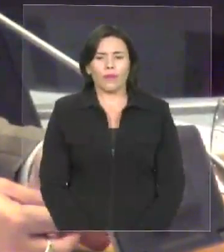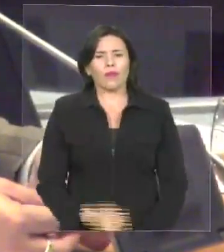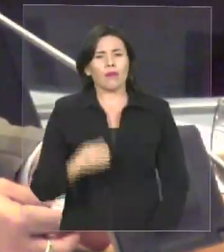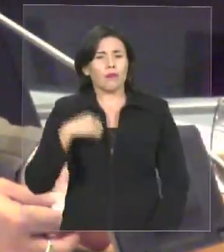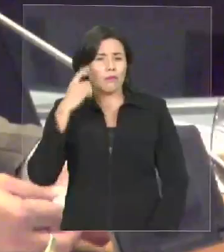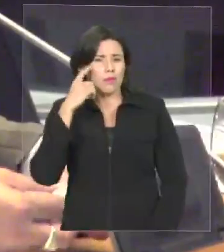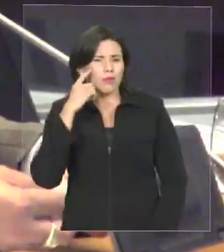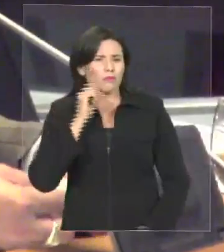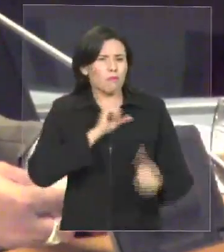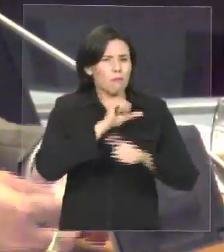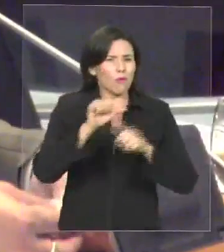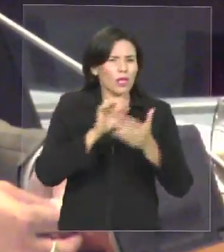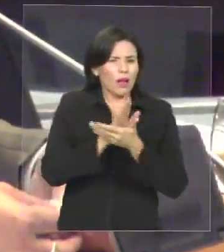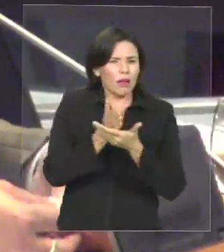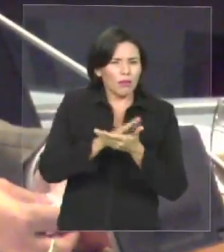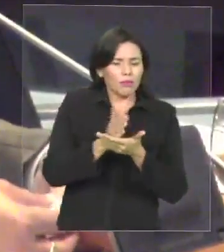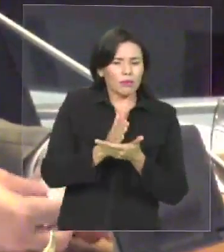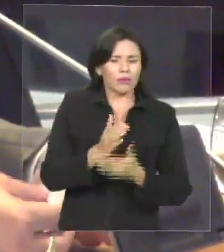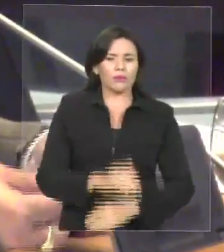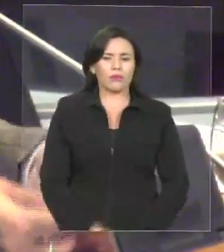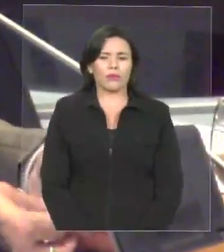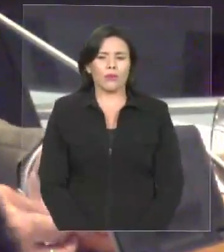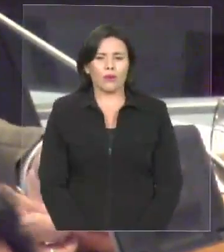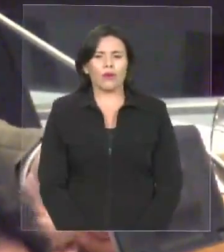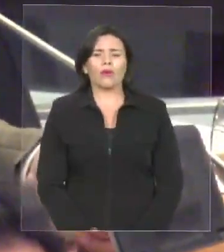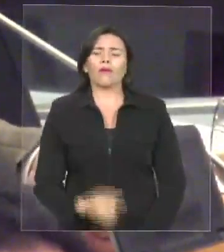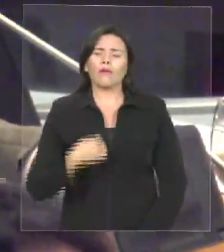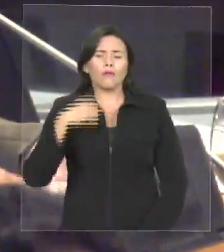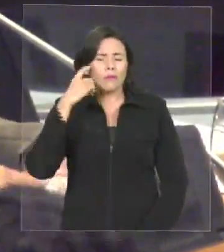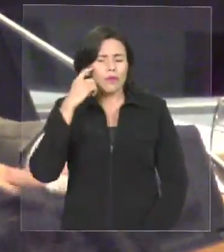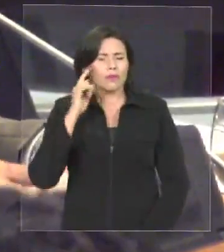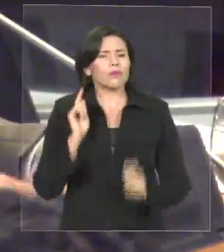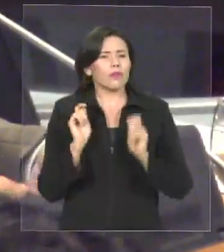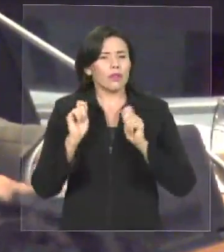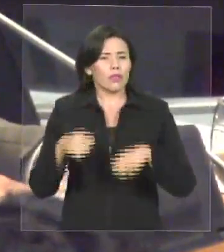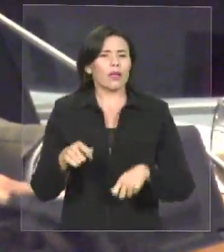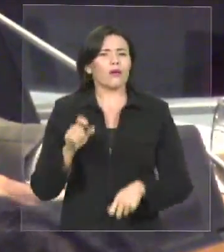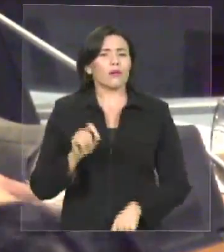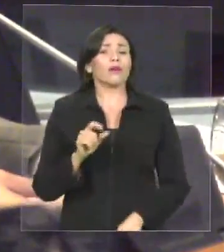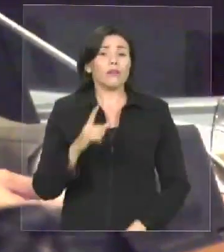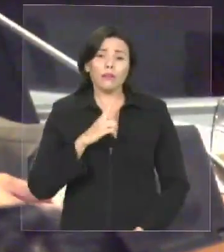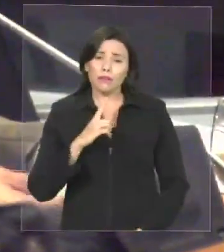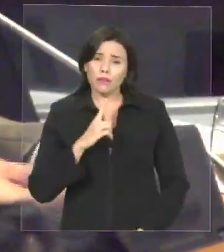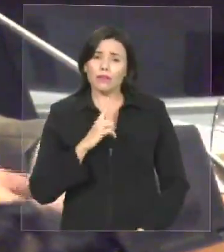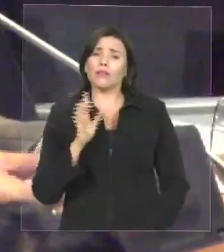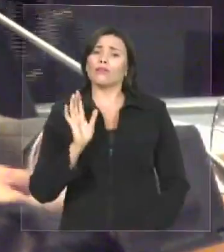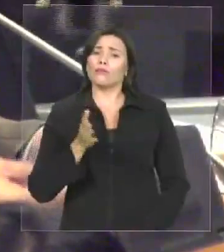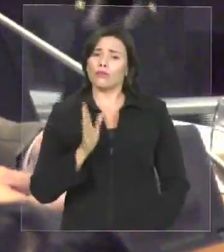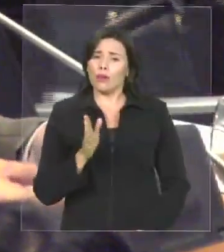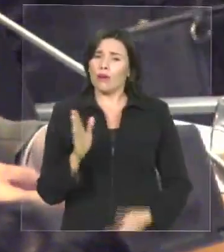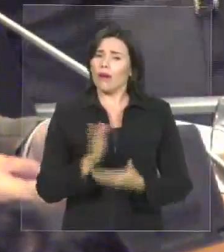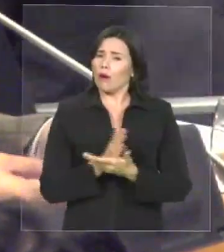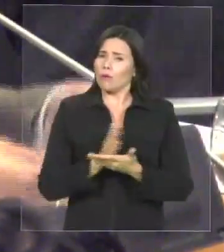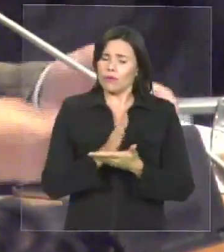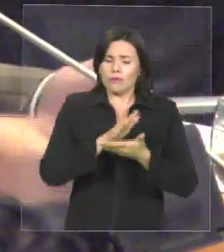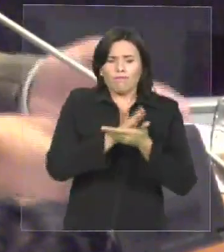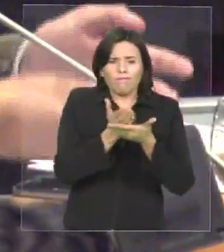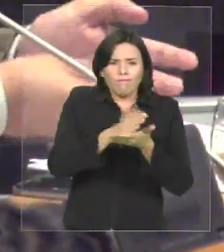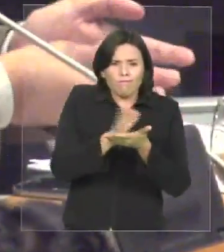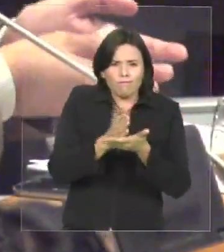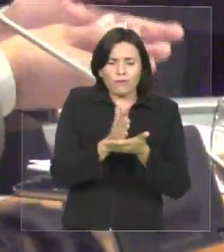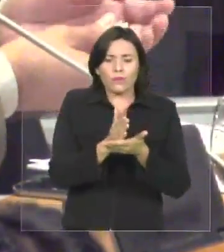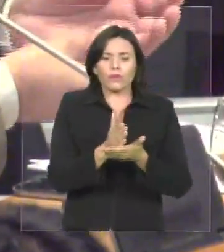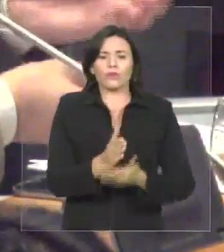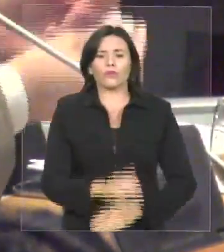limites, é definir, né, os que já existe de fato, que já está acontecendo. E é preciso que nós